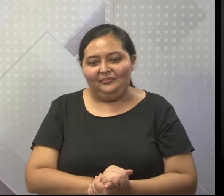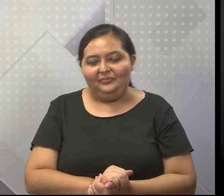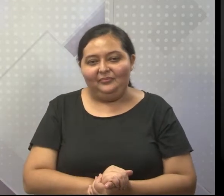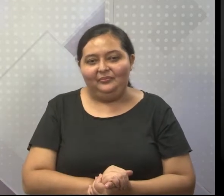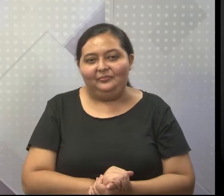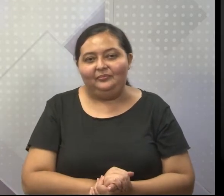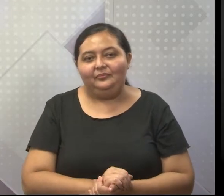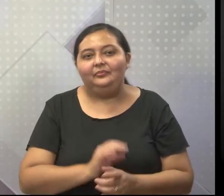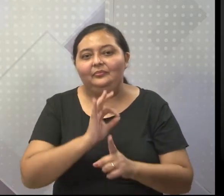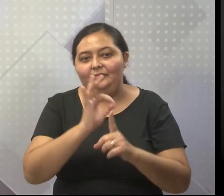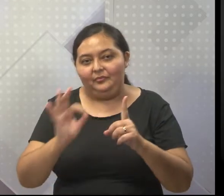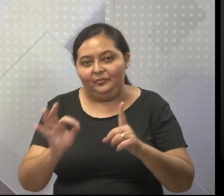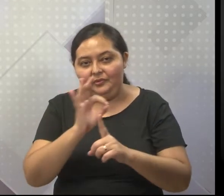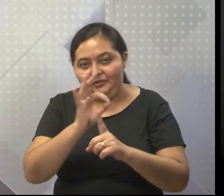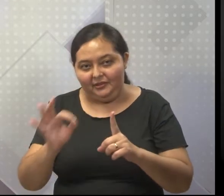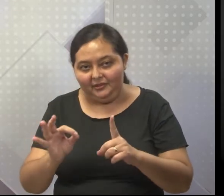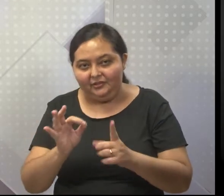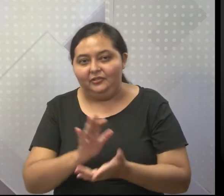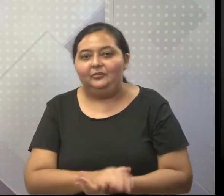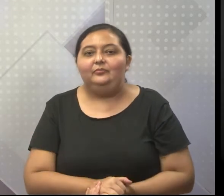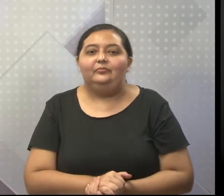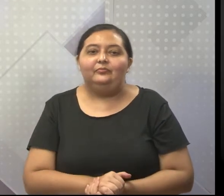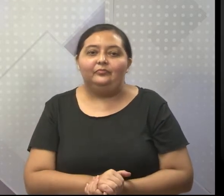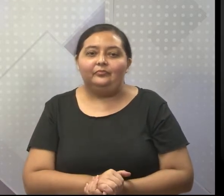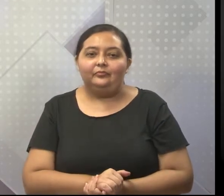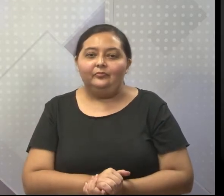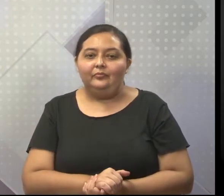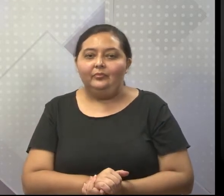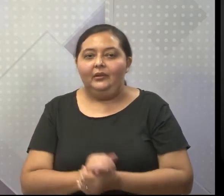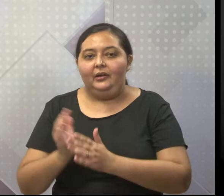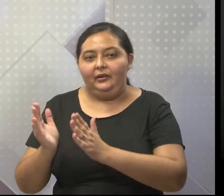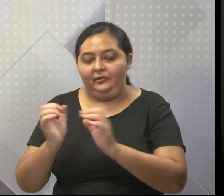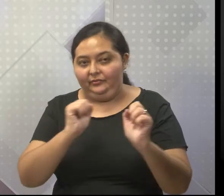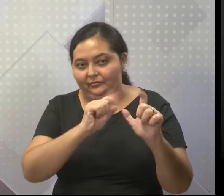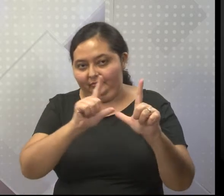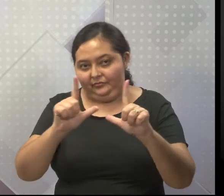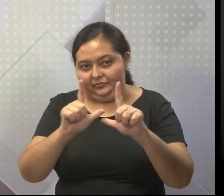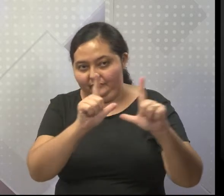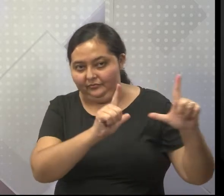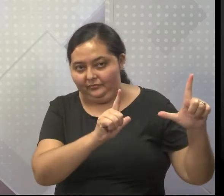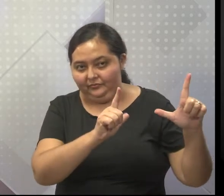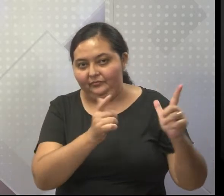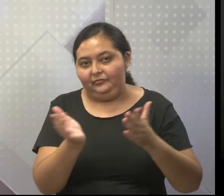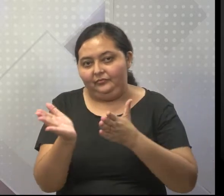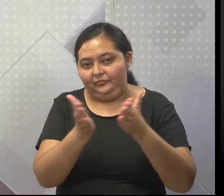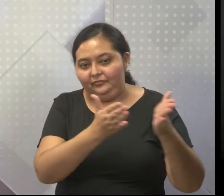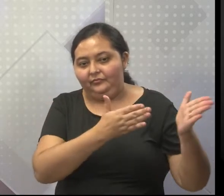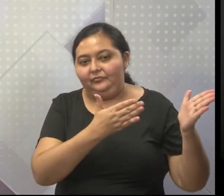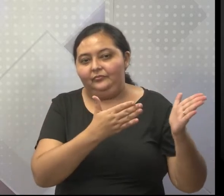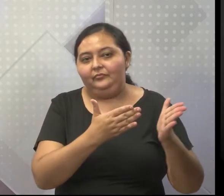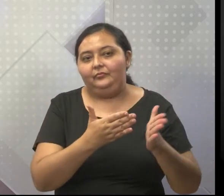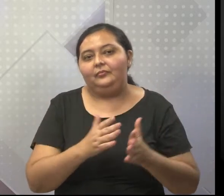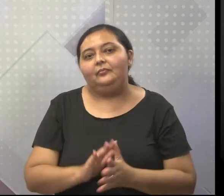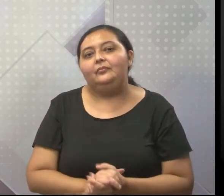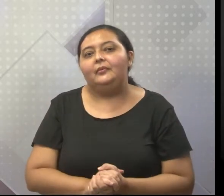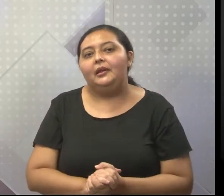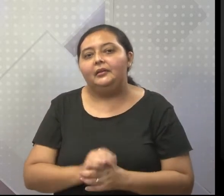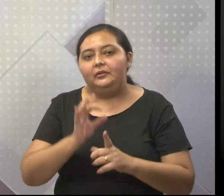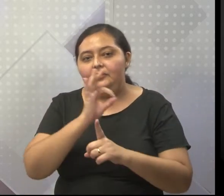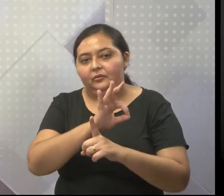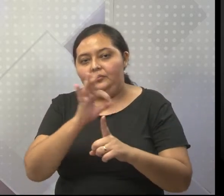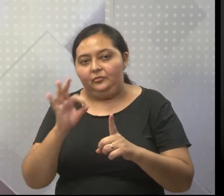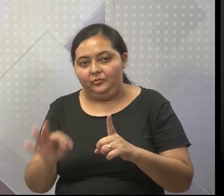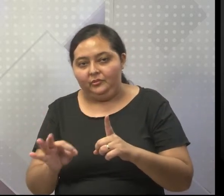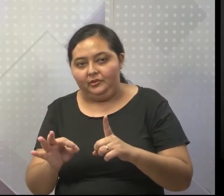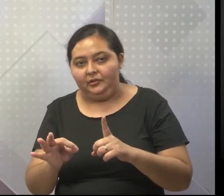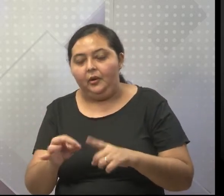só, porcentagem, aí você vai acompanhar comigo no slidezinho bonitinho aí, ó. Como é que é a linguagem? Porcentagem